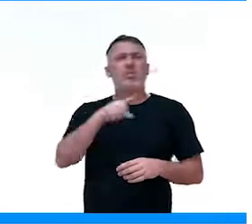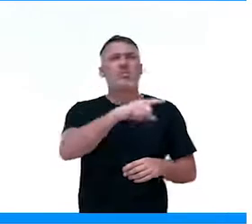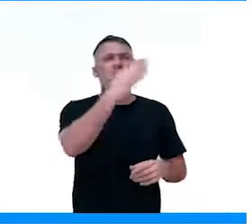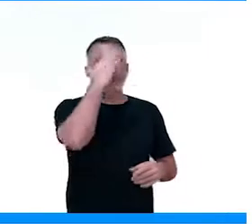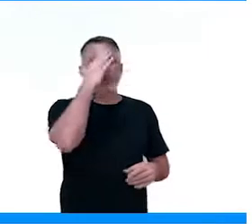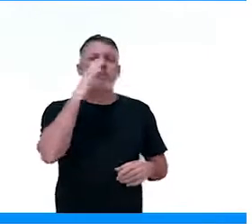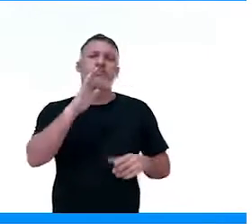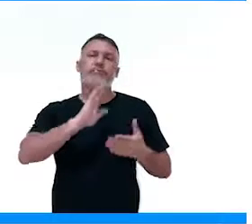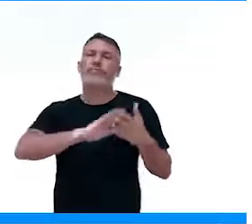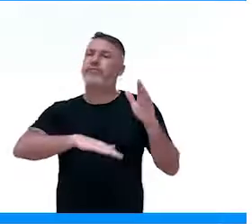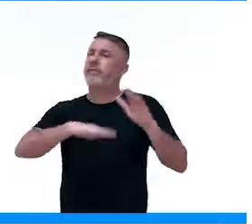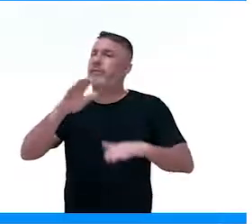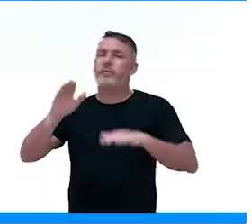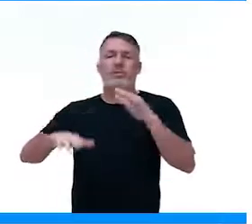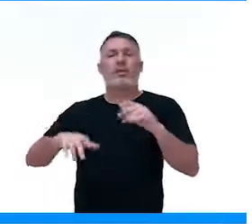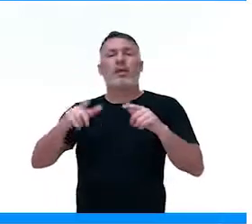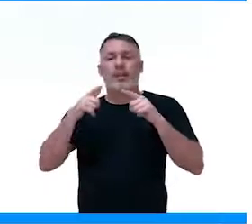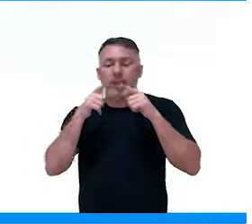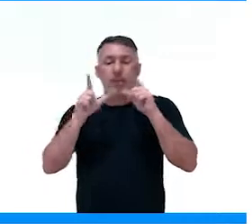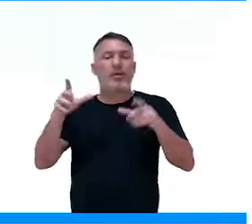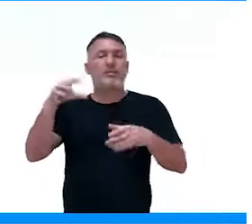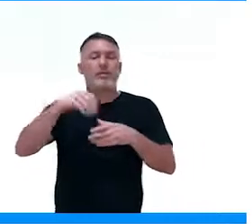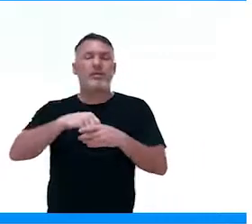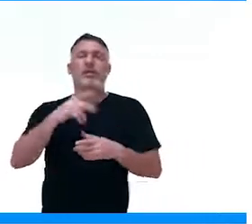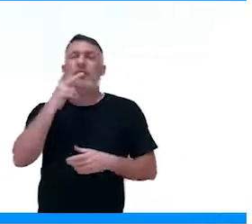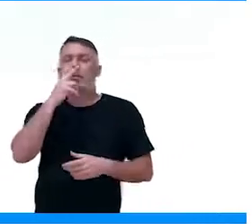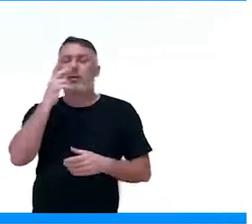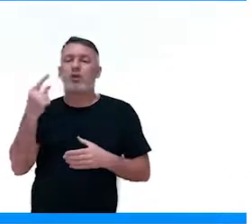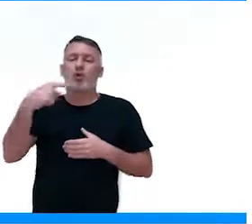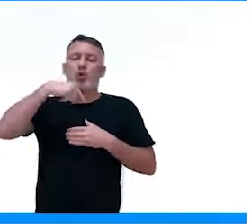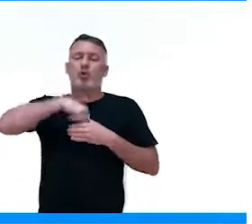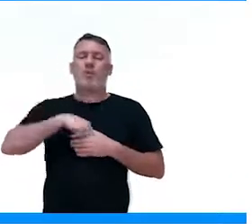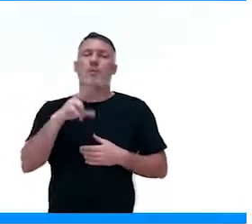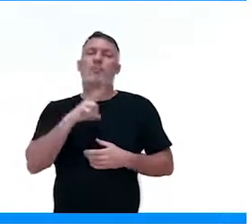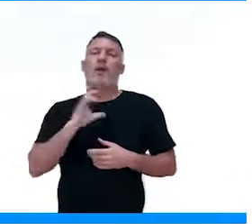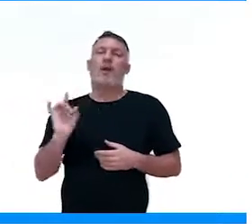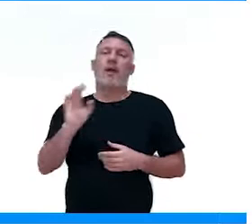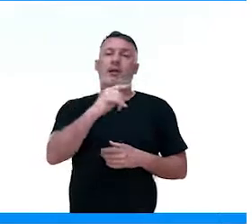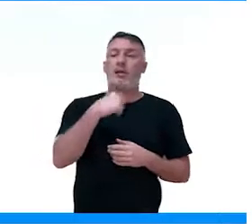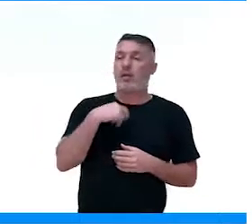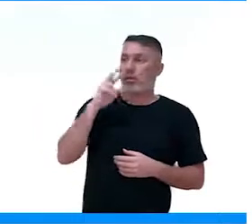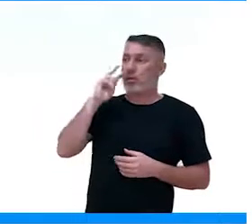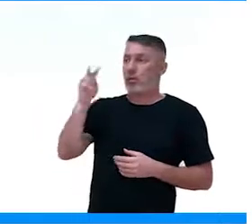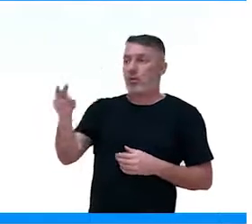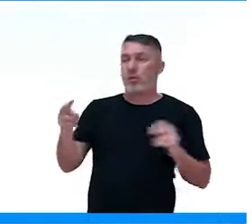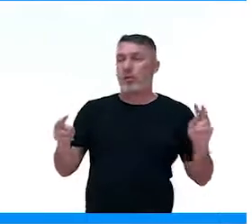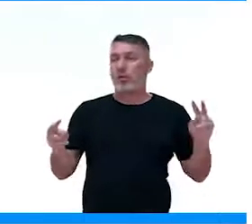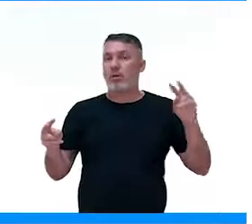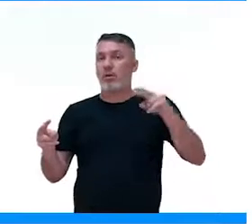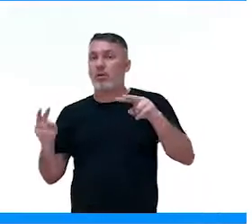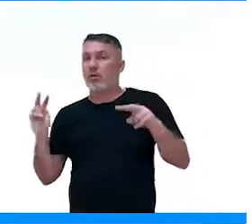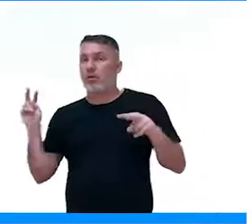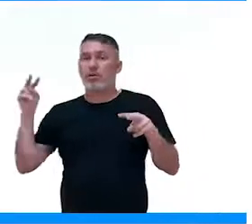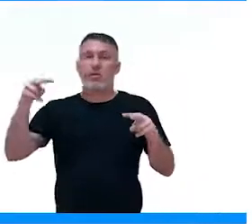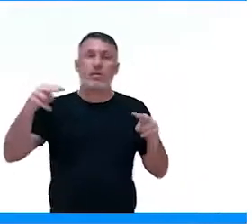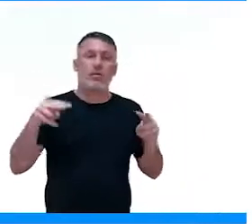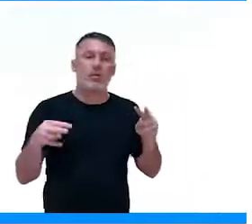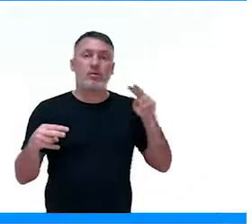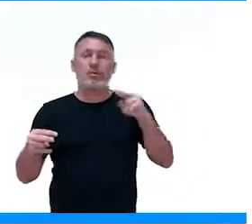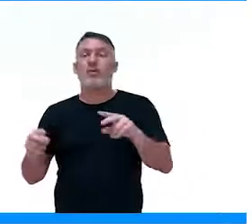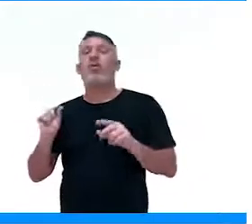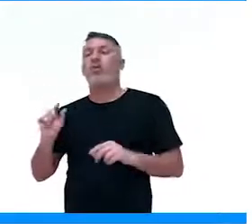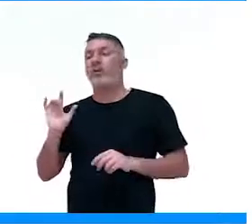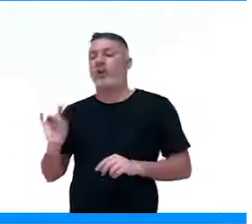interpretações, né? Então, a linguagem também tem muito de subjetividade, do que eu vejo do mundo, das minhas